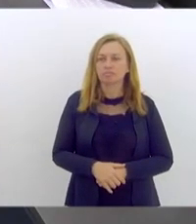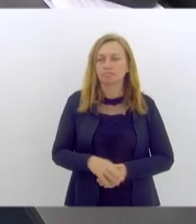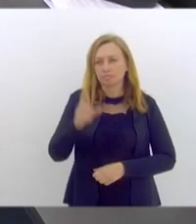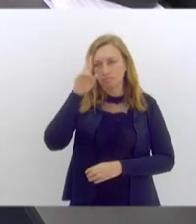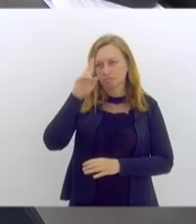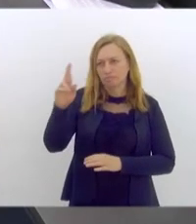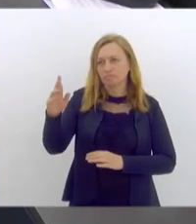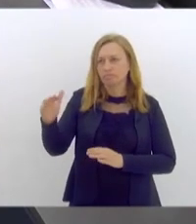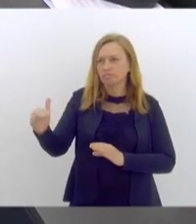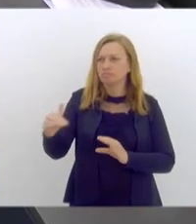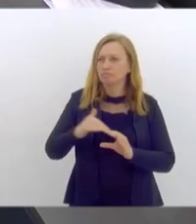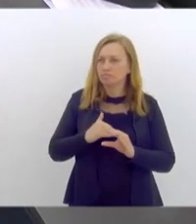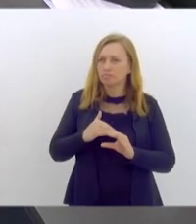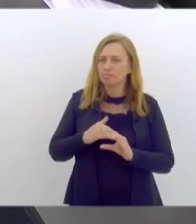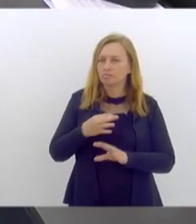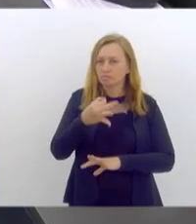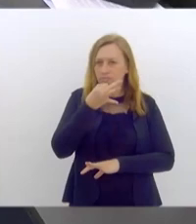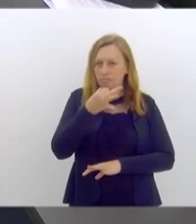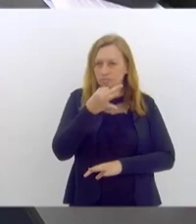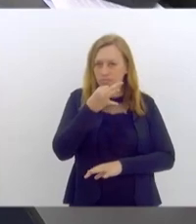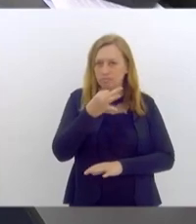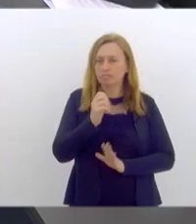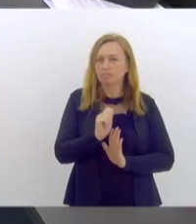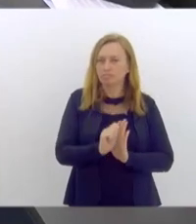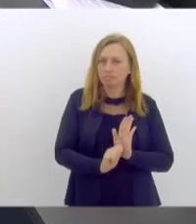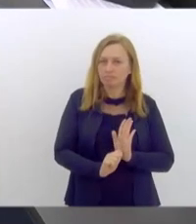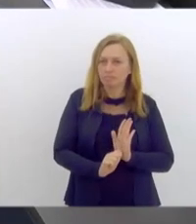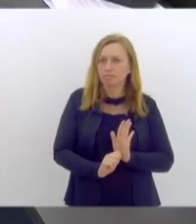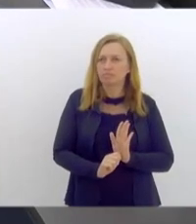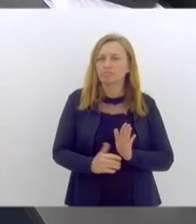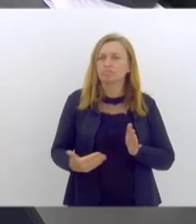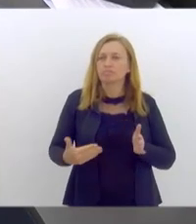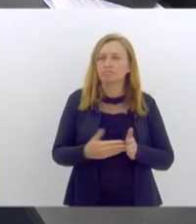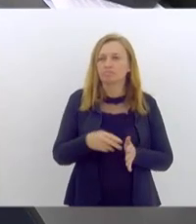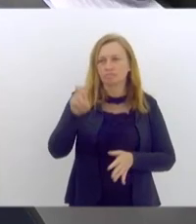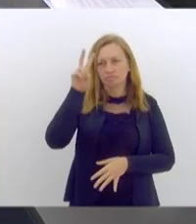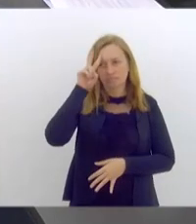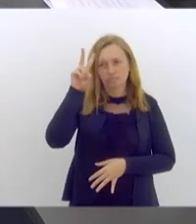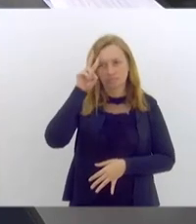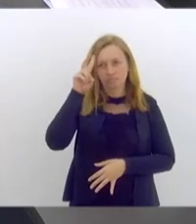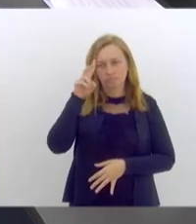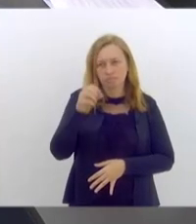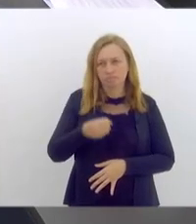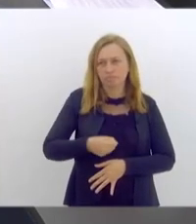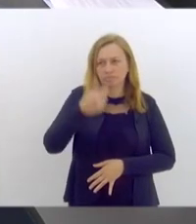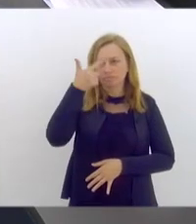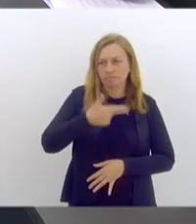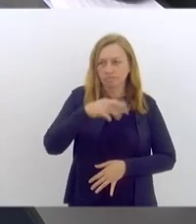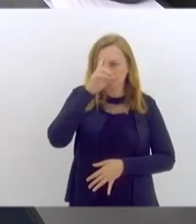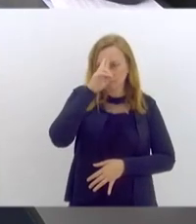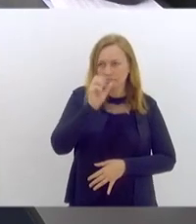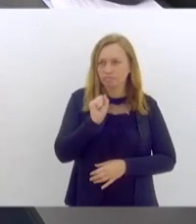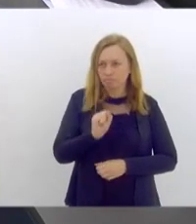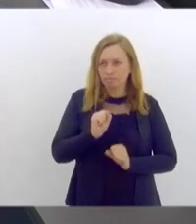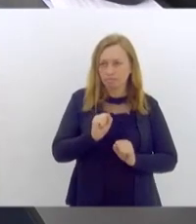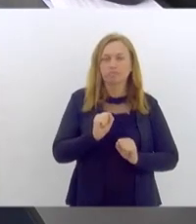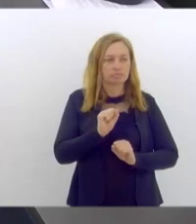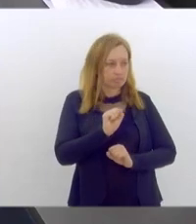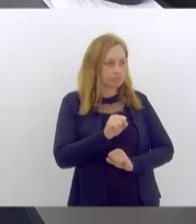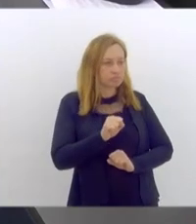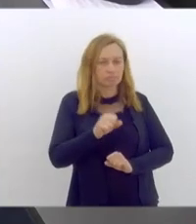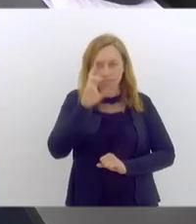nos encaminhar essa sugestão de redação até segunda-feira meio-dia Pode ser